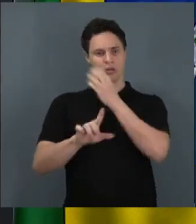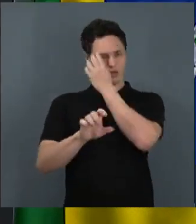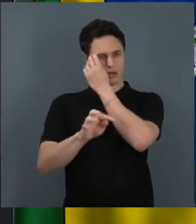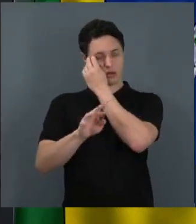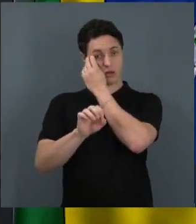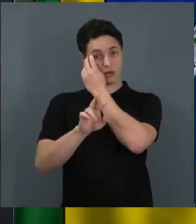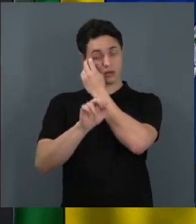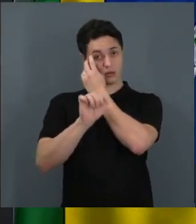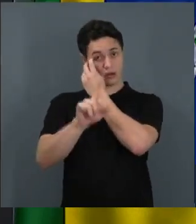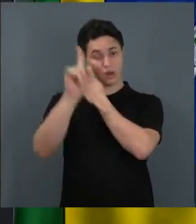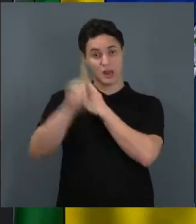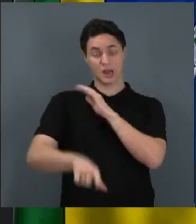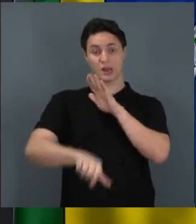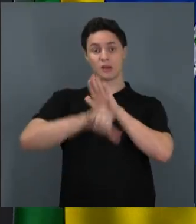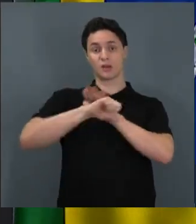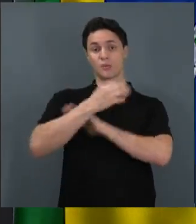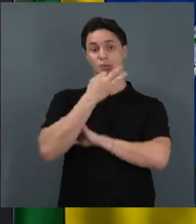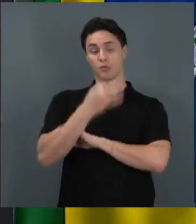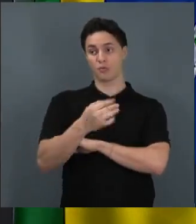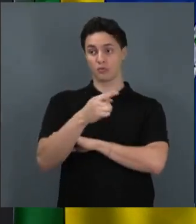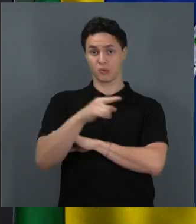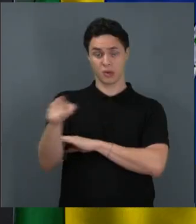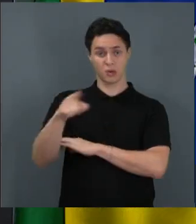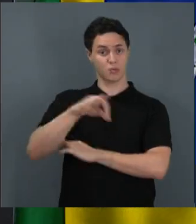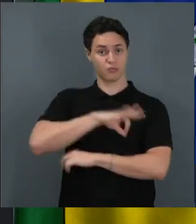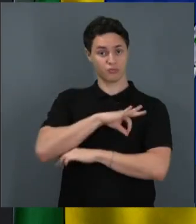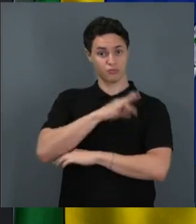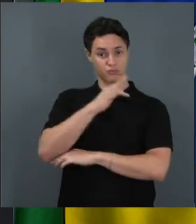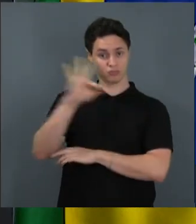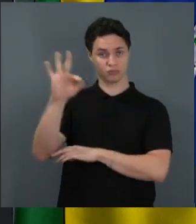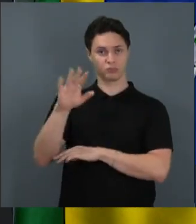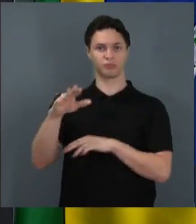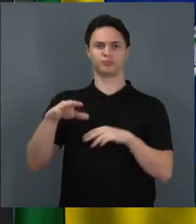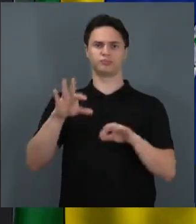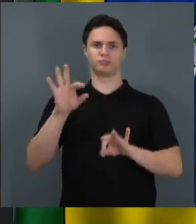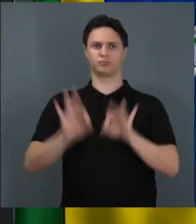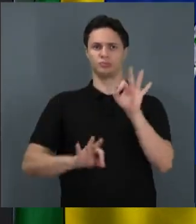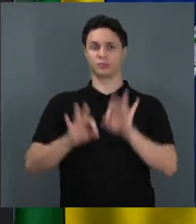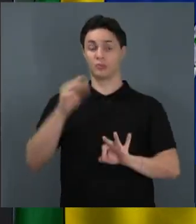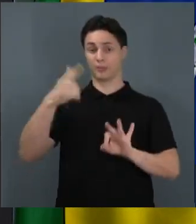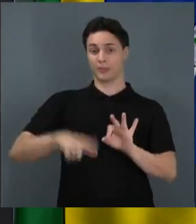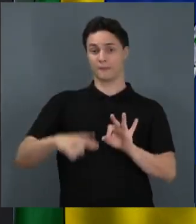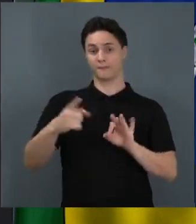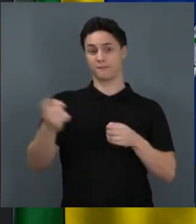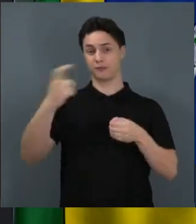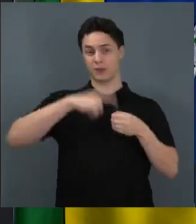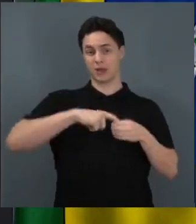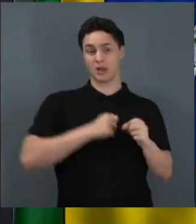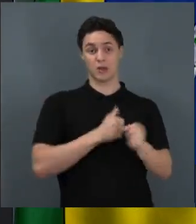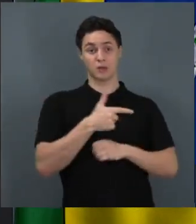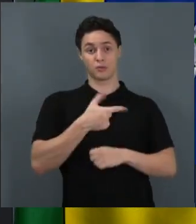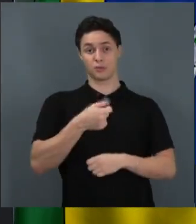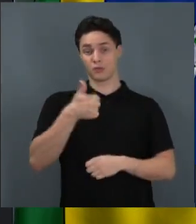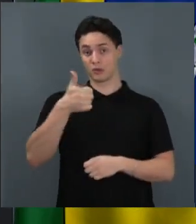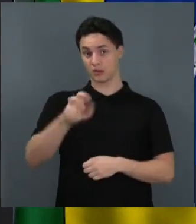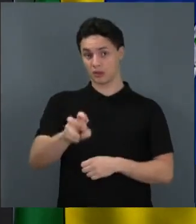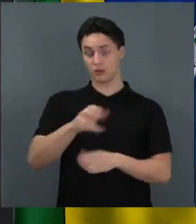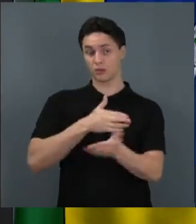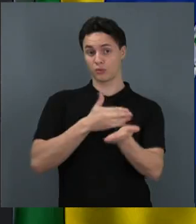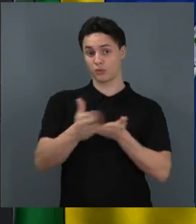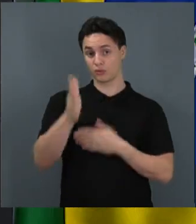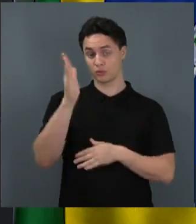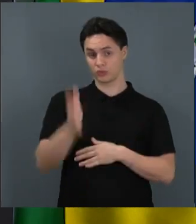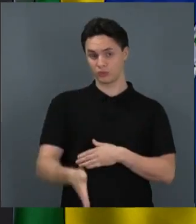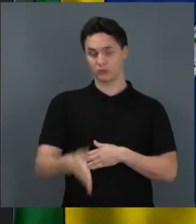opinião, senhores da Polícia Federal, remontem a 2015, porque o golpe começa em 2015.